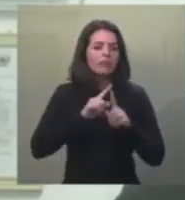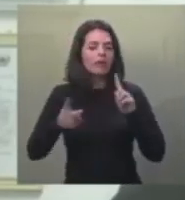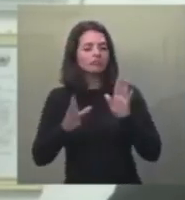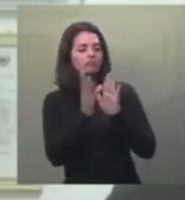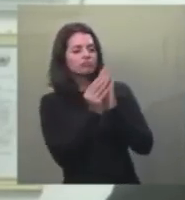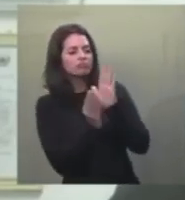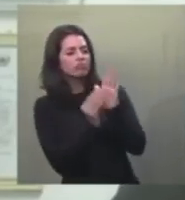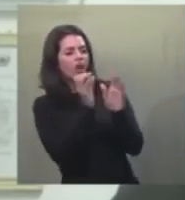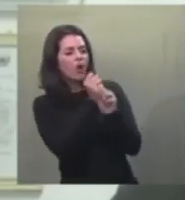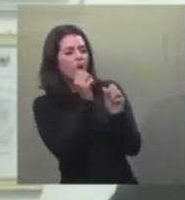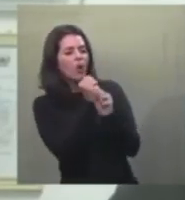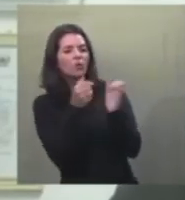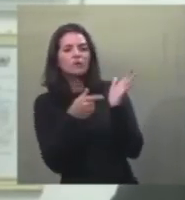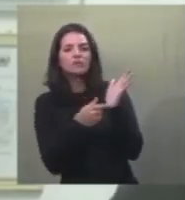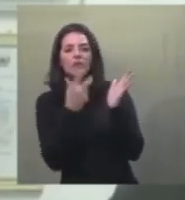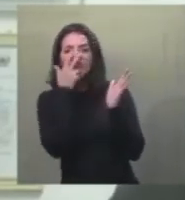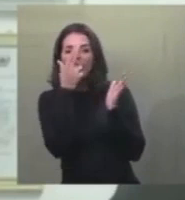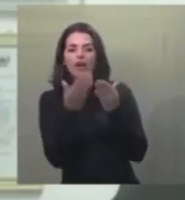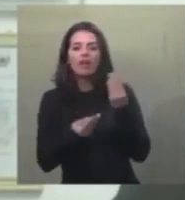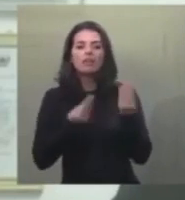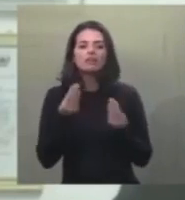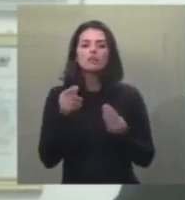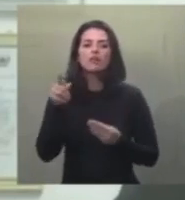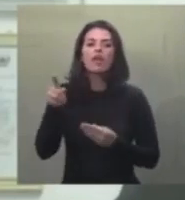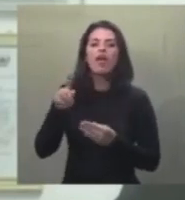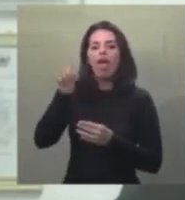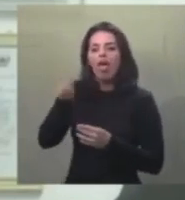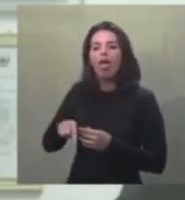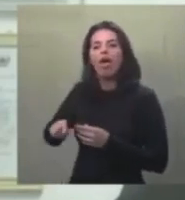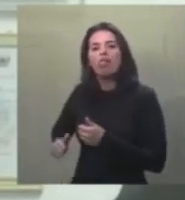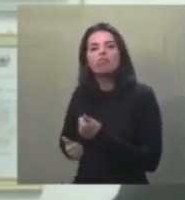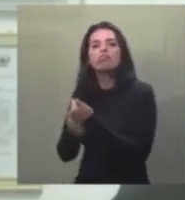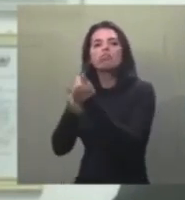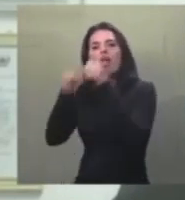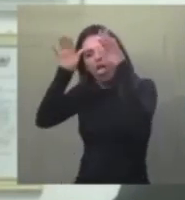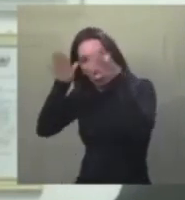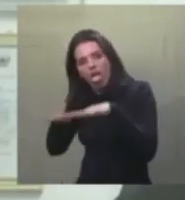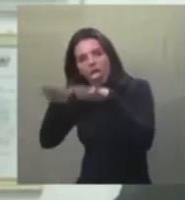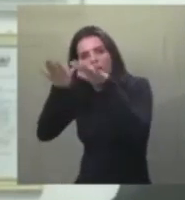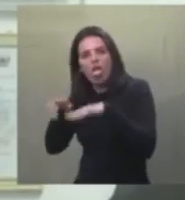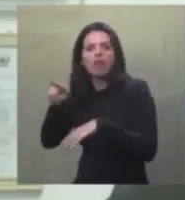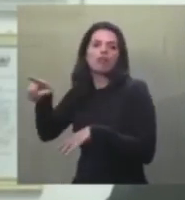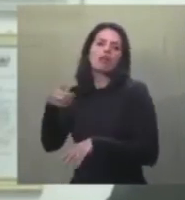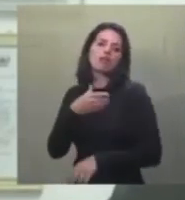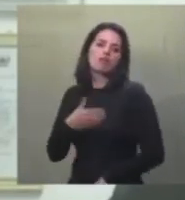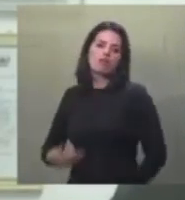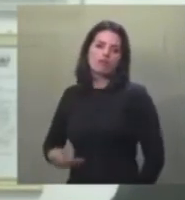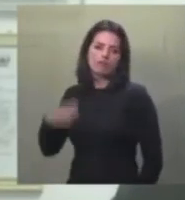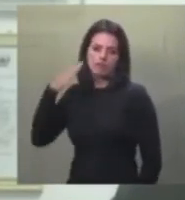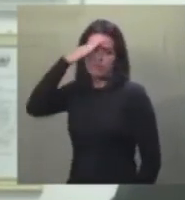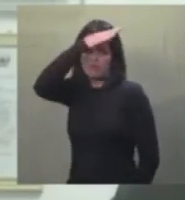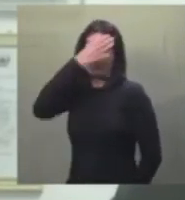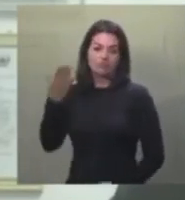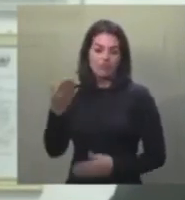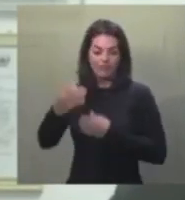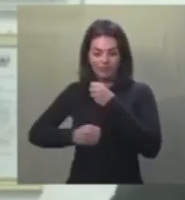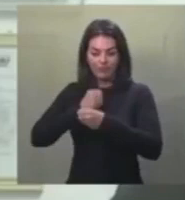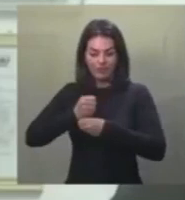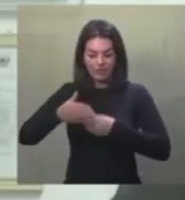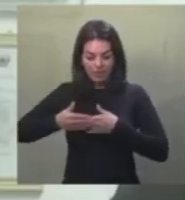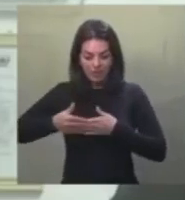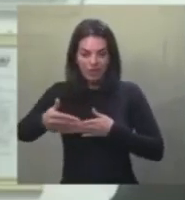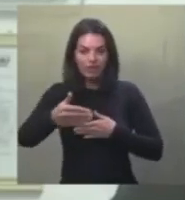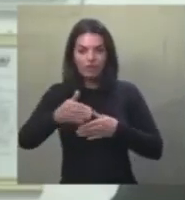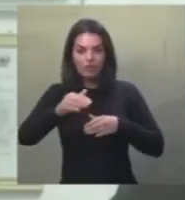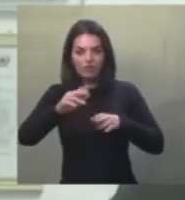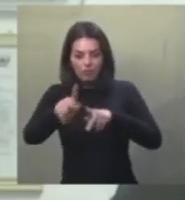orçamento que mantém a ruindade do governo Bolsonaro. E por isso, no ano que vem, nós não vamos ter melhoria do nosso povo, no que depende